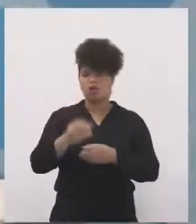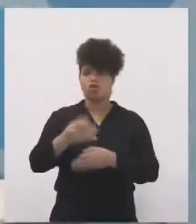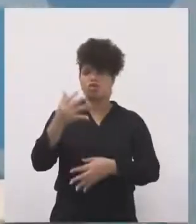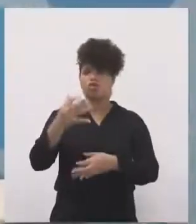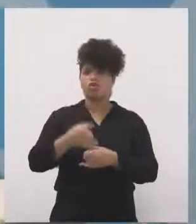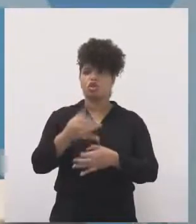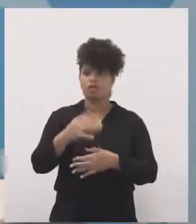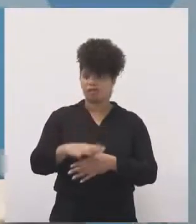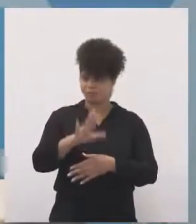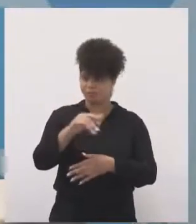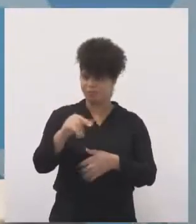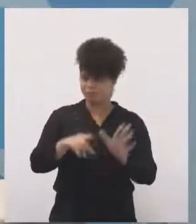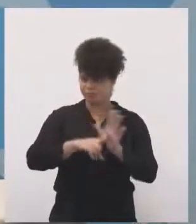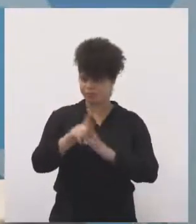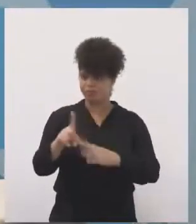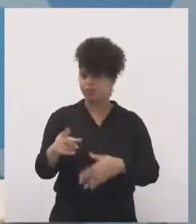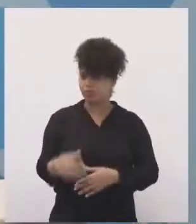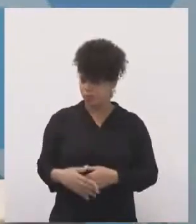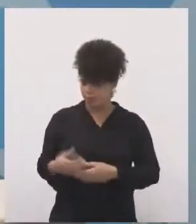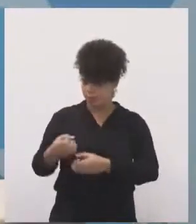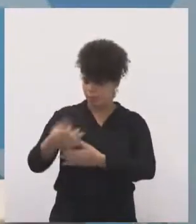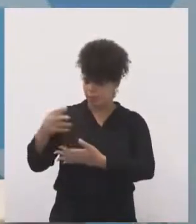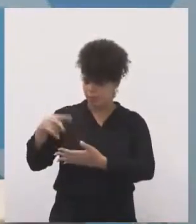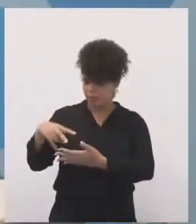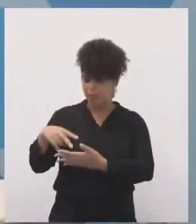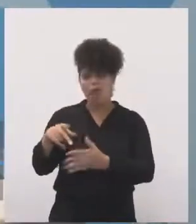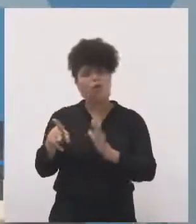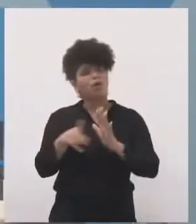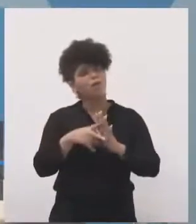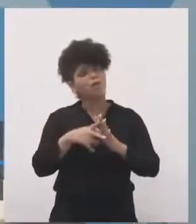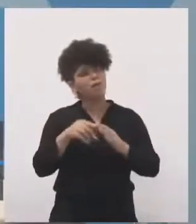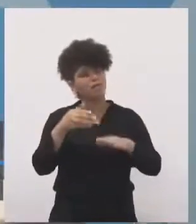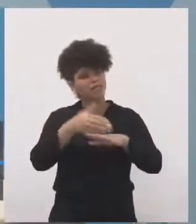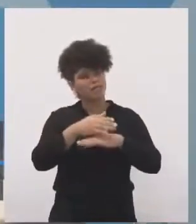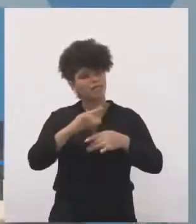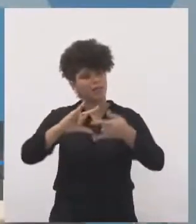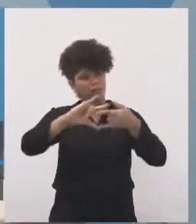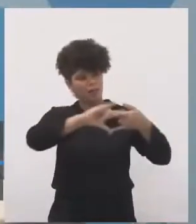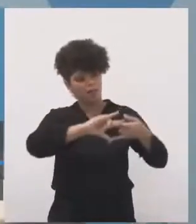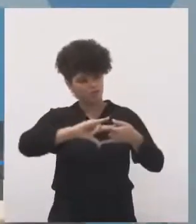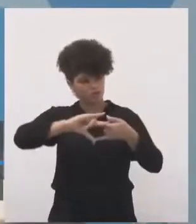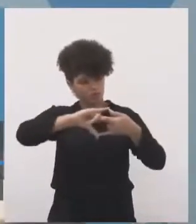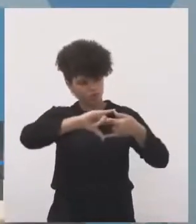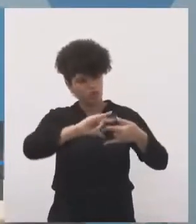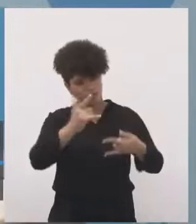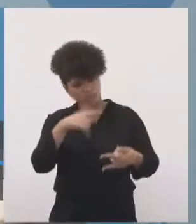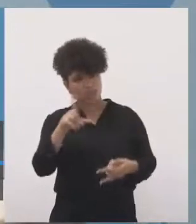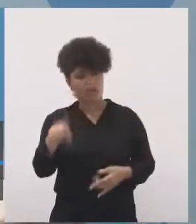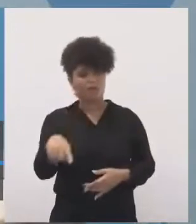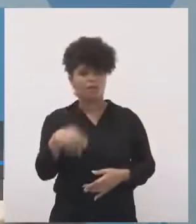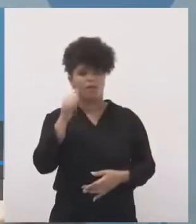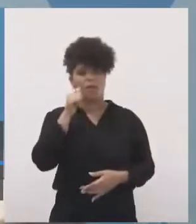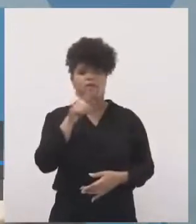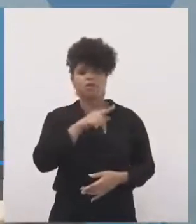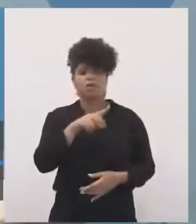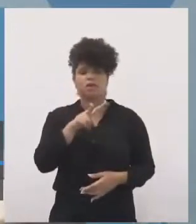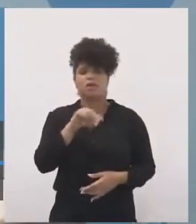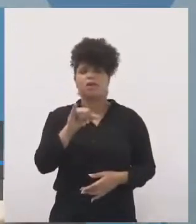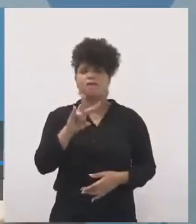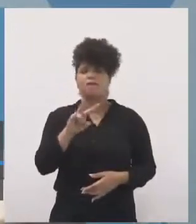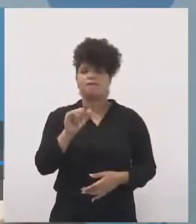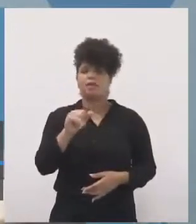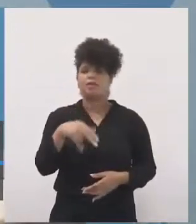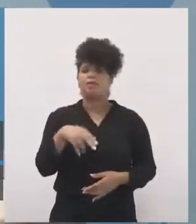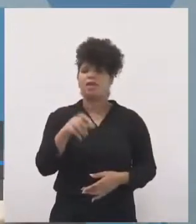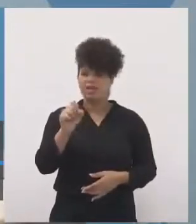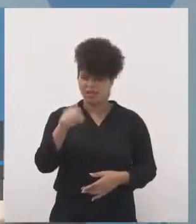Pelo aplicativo não tem a opção de entrar pela conta Microsoft, é isso mesmo? E aí a professora Vivian coloca, sim, só